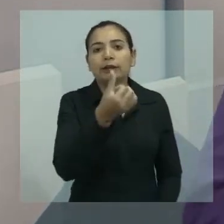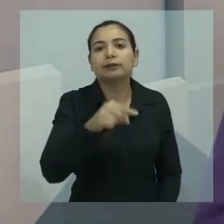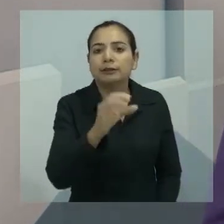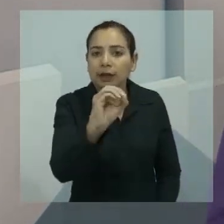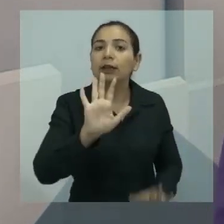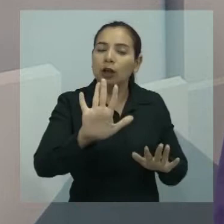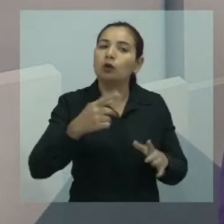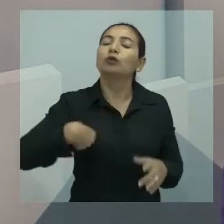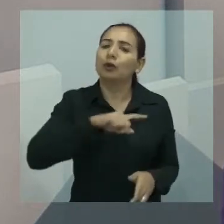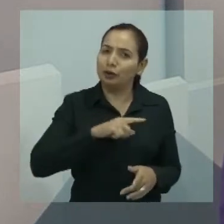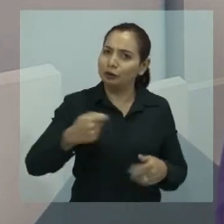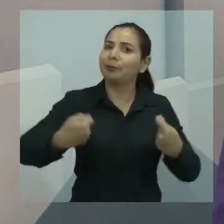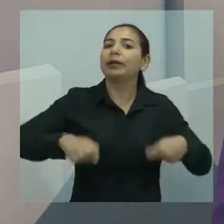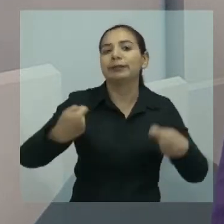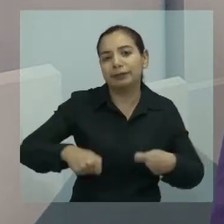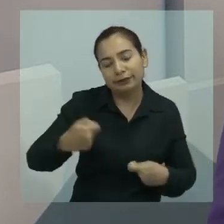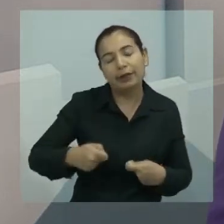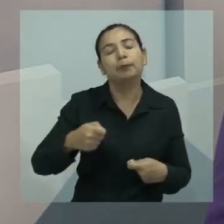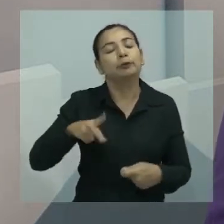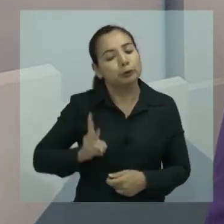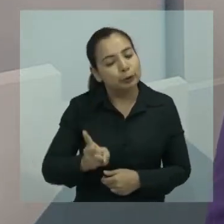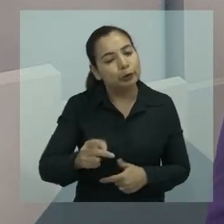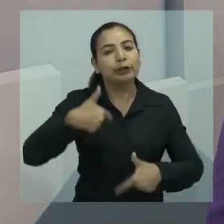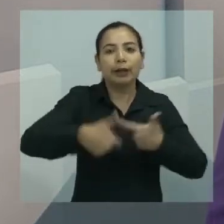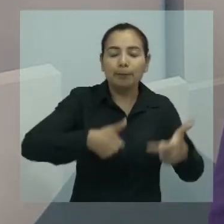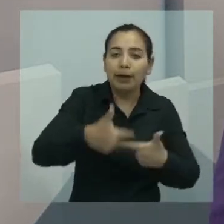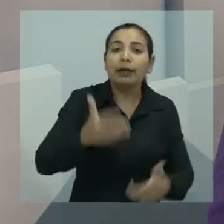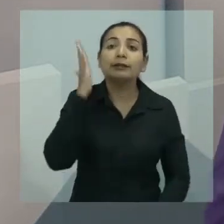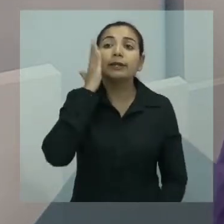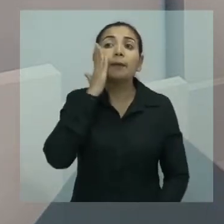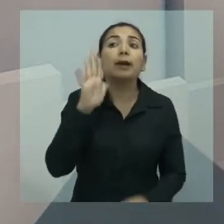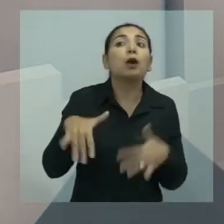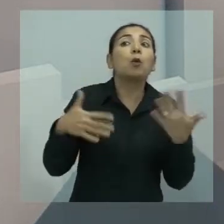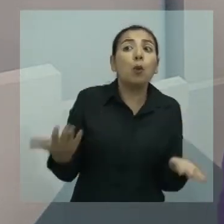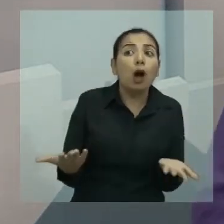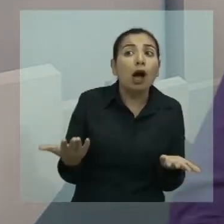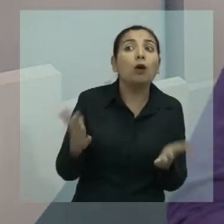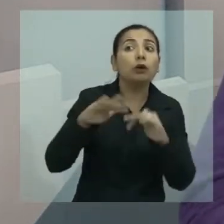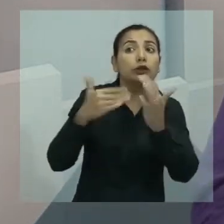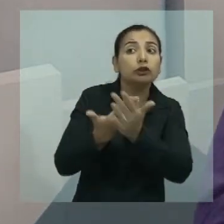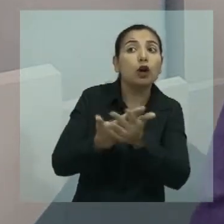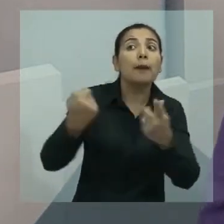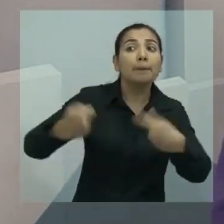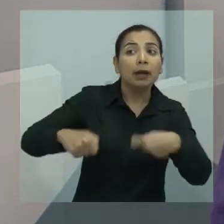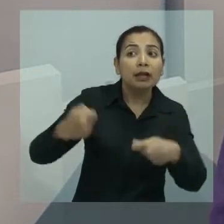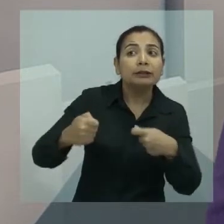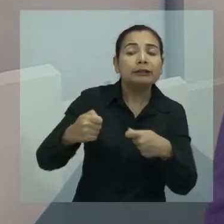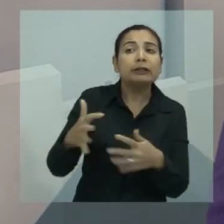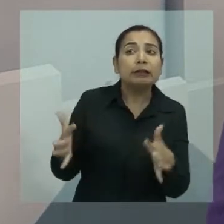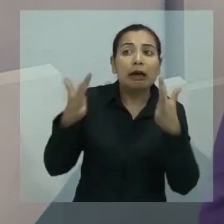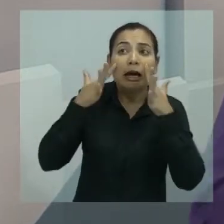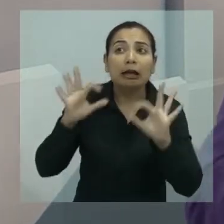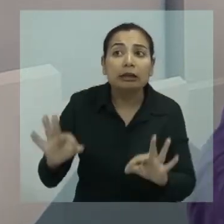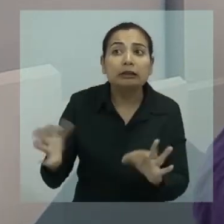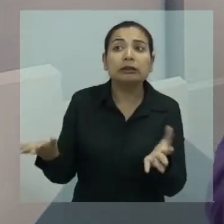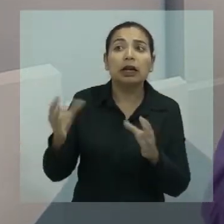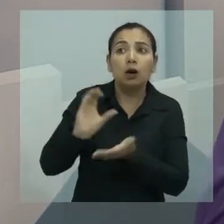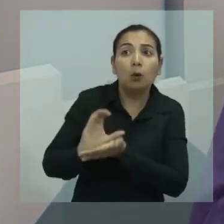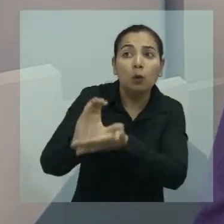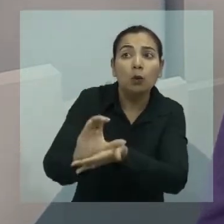Ceará tem uma nota de 6,1. Mas muitas escolas não chegaram a esse nota 6. Então nós temos muito trabalho ainda pela frente.